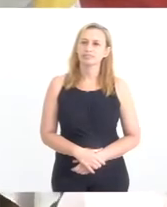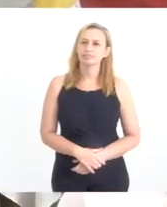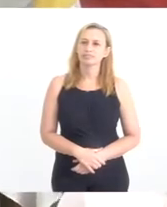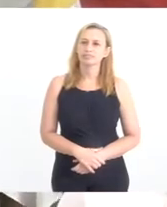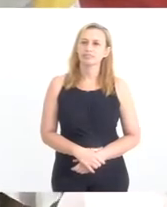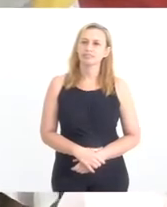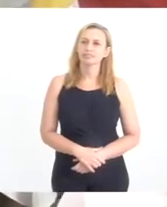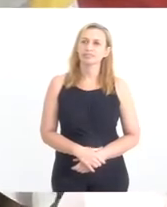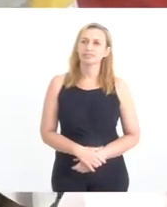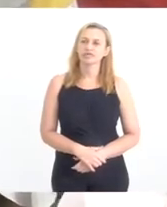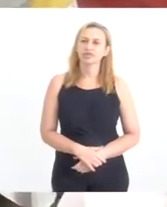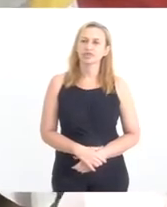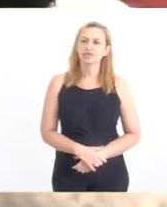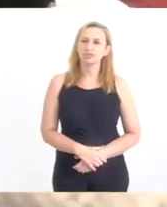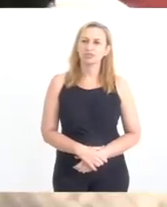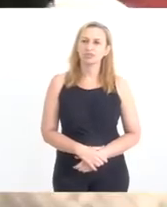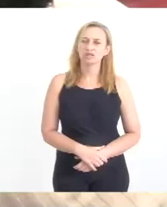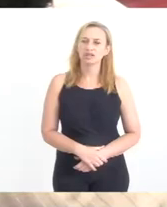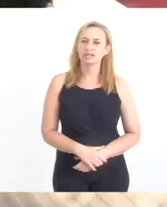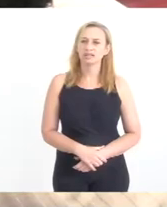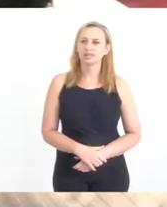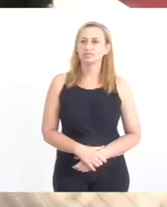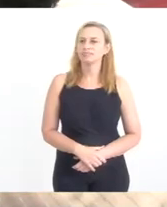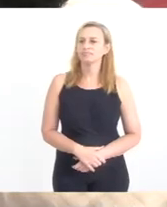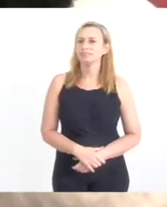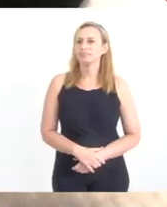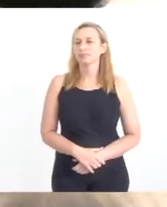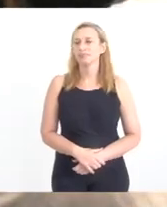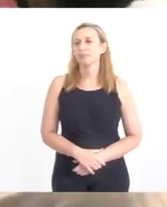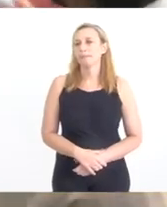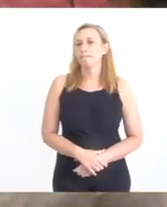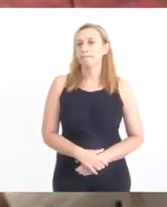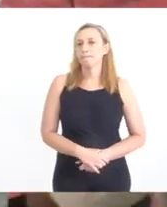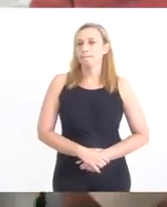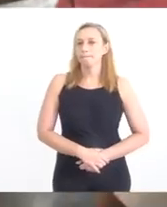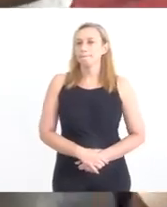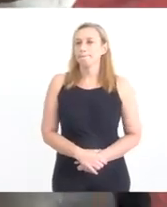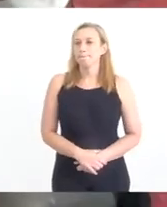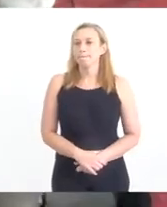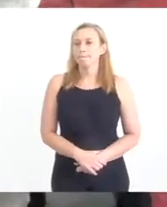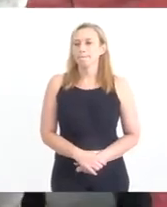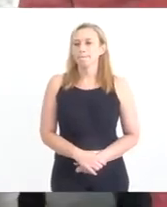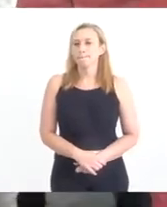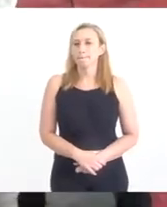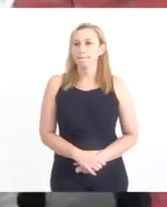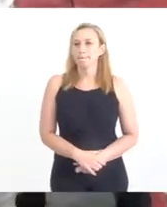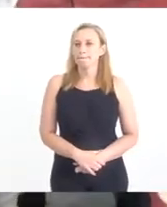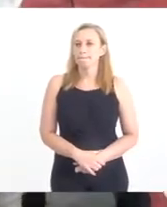a terra prometida eu vou fazer Ah tá tá